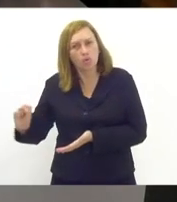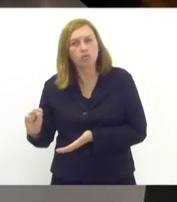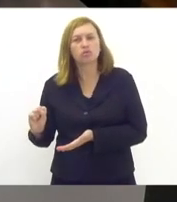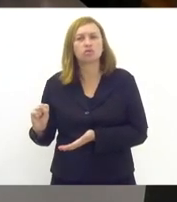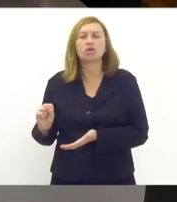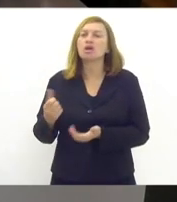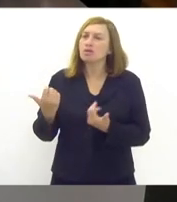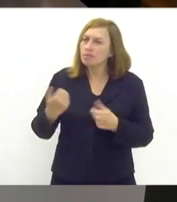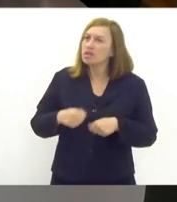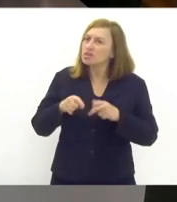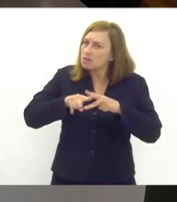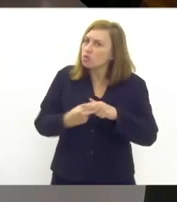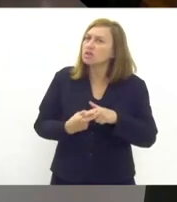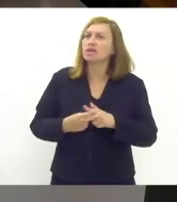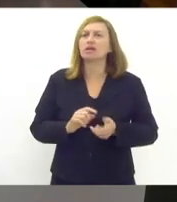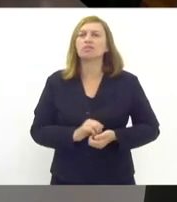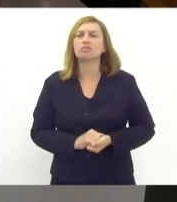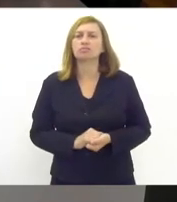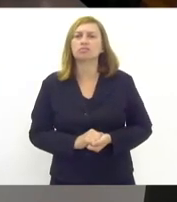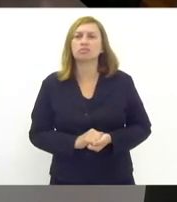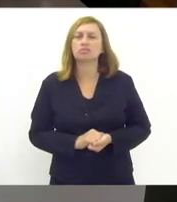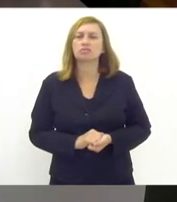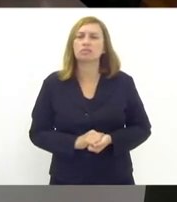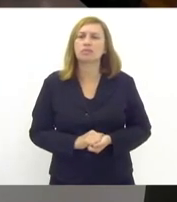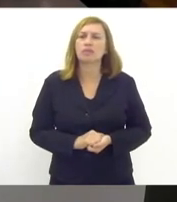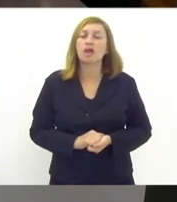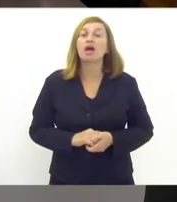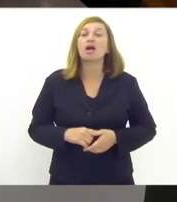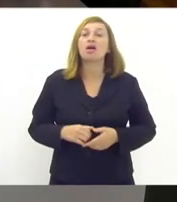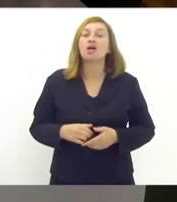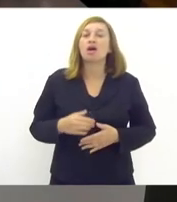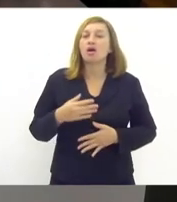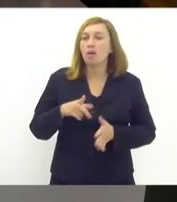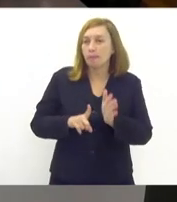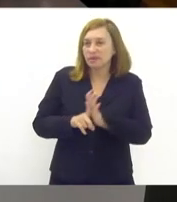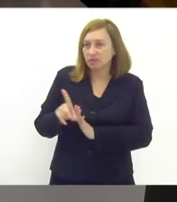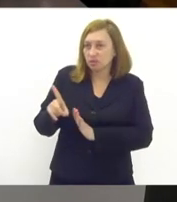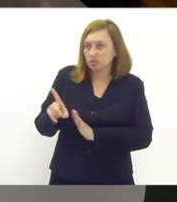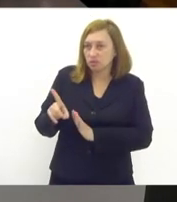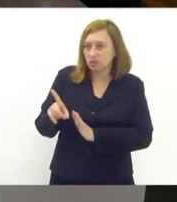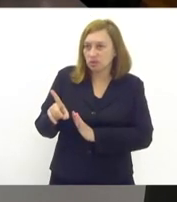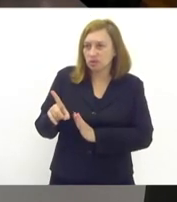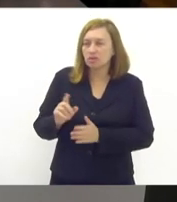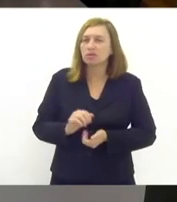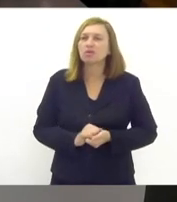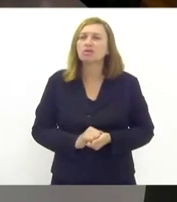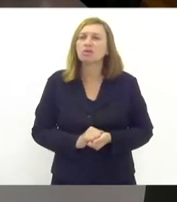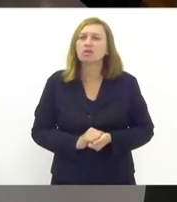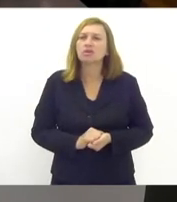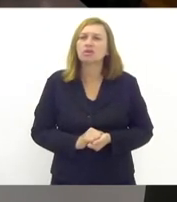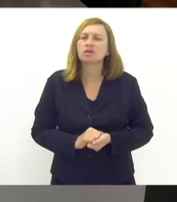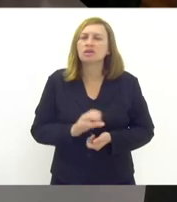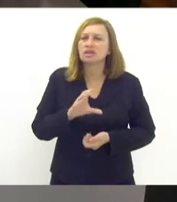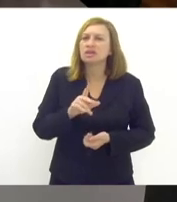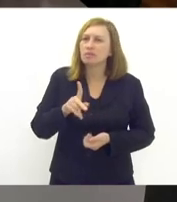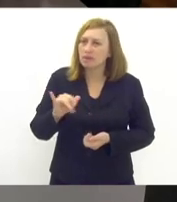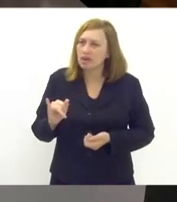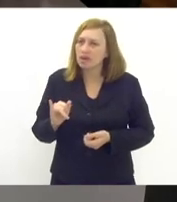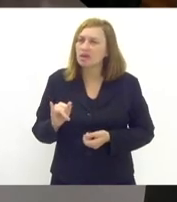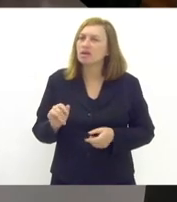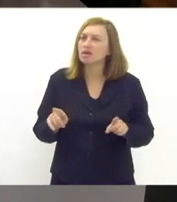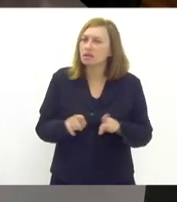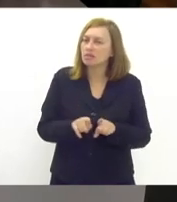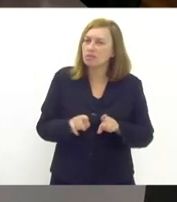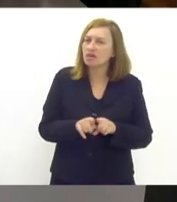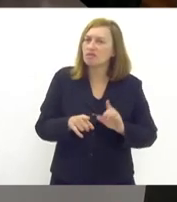ser reparados. E aí eu faço minha pergunta. E essa CPI vai servir também para